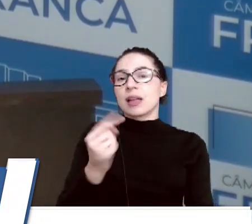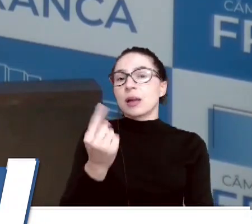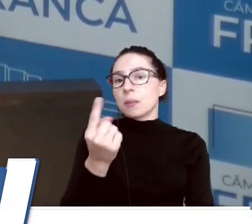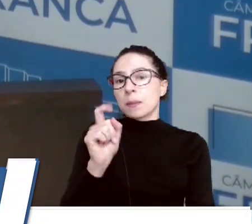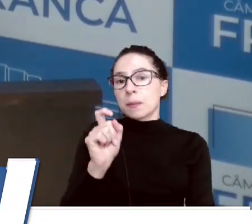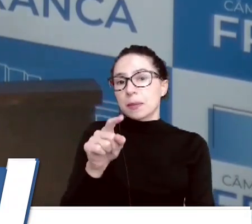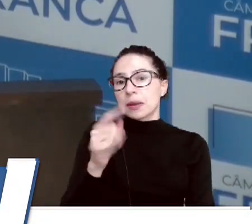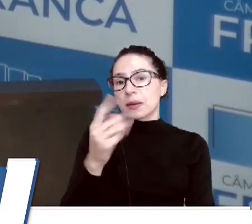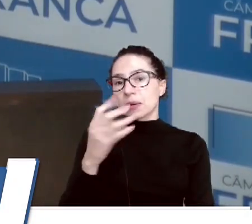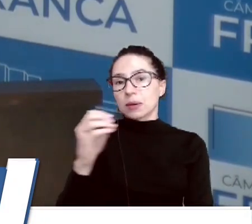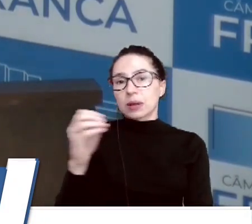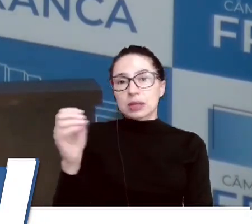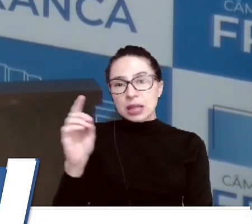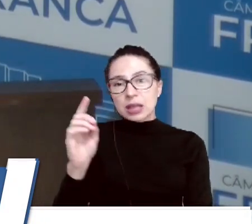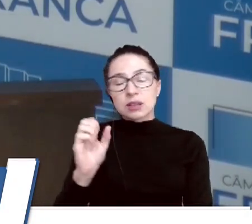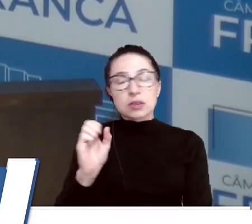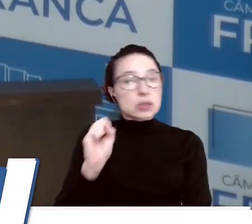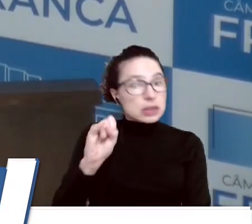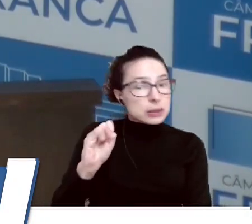no eventual possível